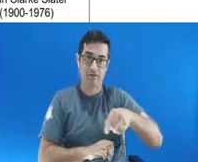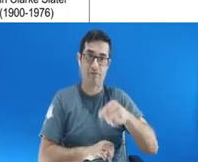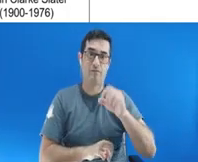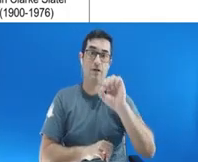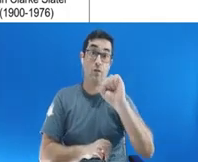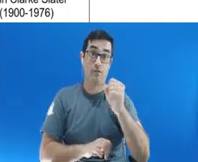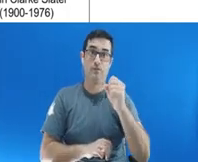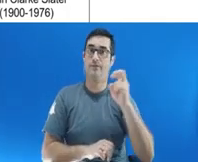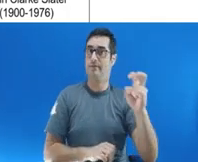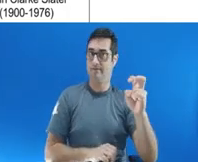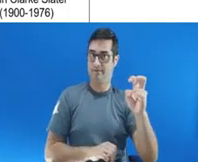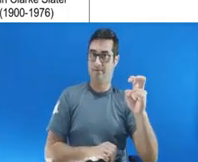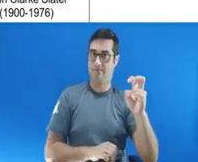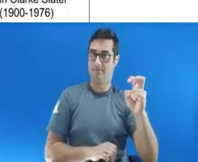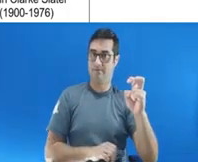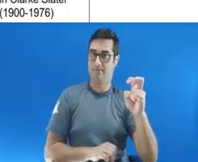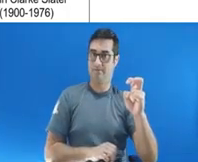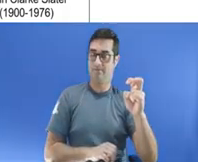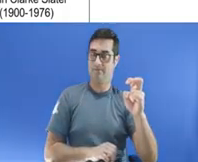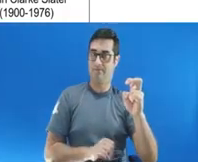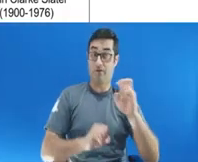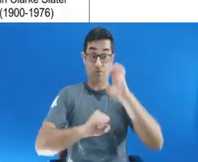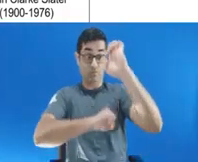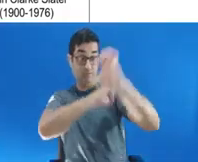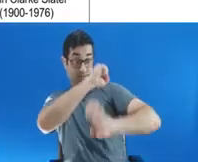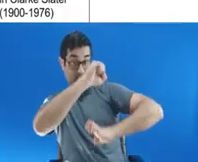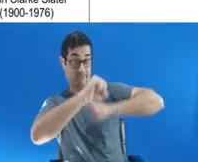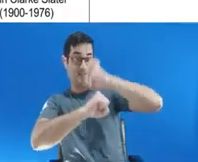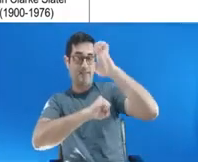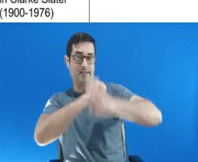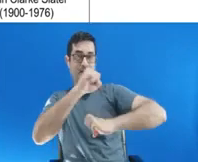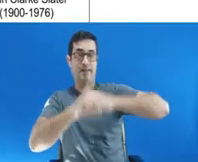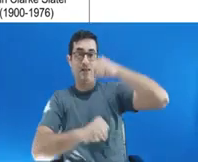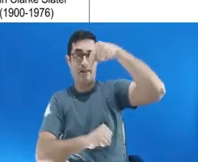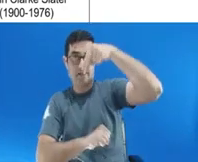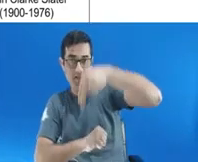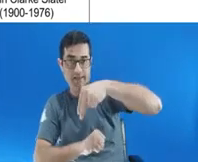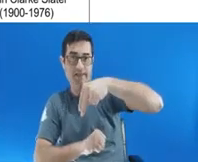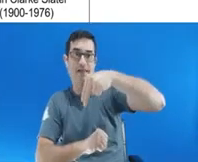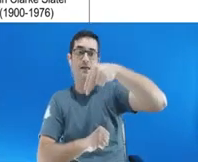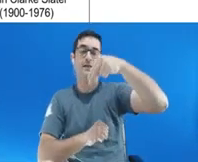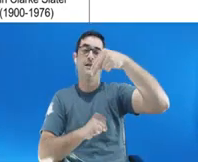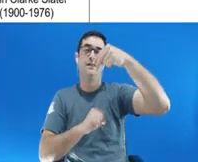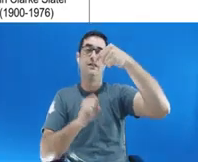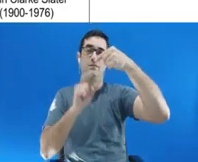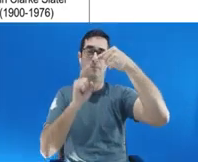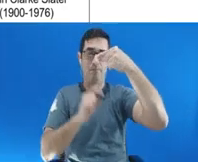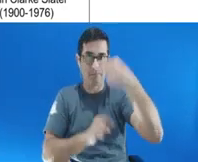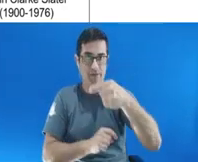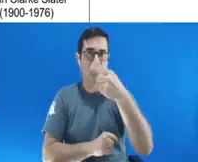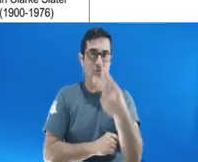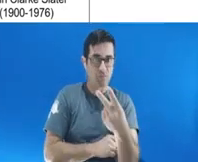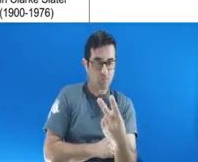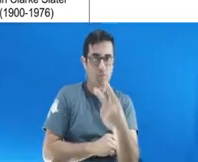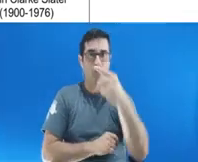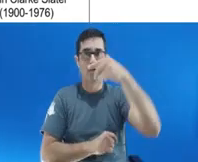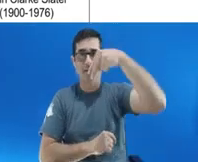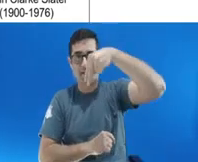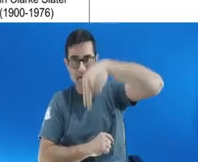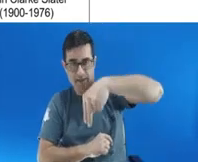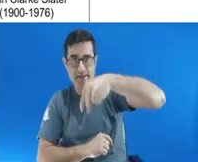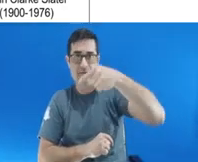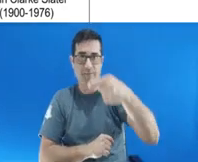E os elétrons que estiverem em N-2, menos 3, menos 4, então, ó, N-2, 7 menos 2,